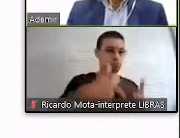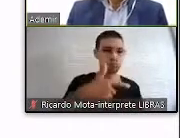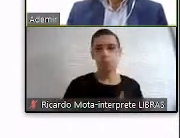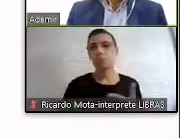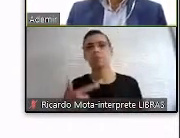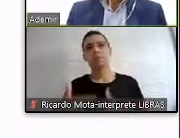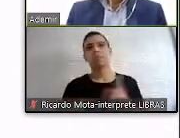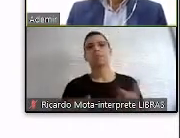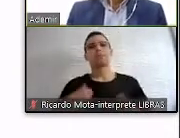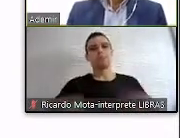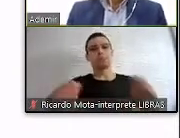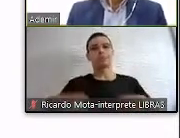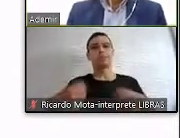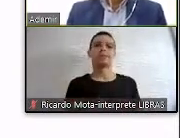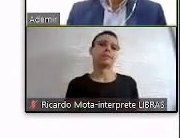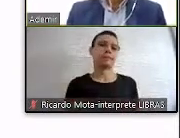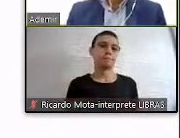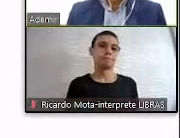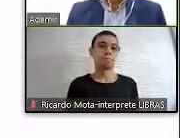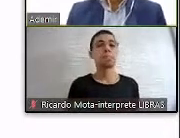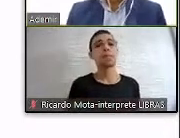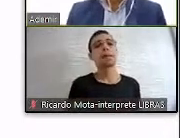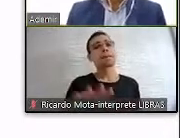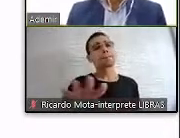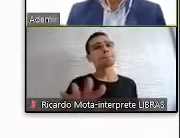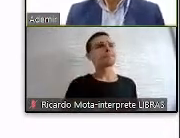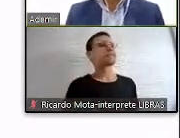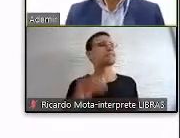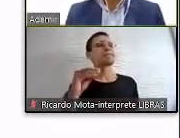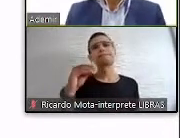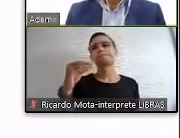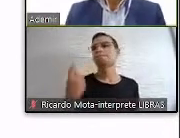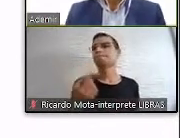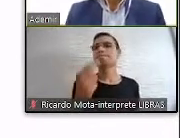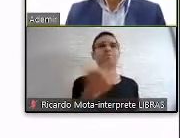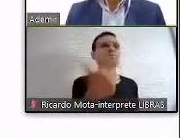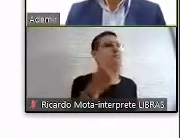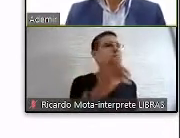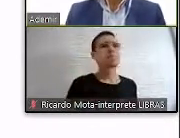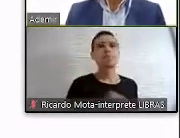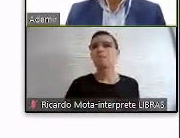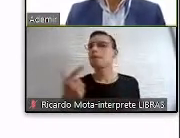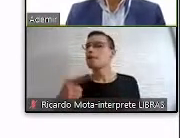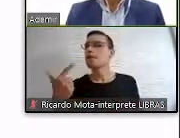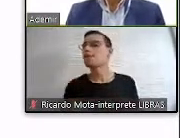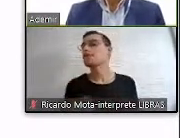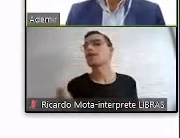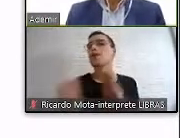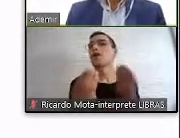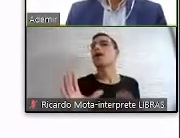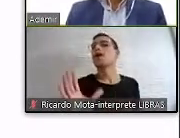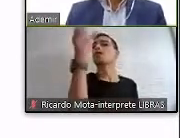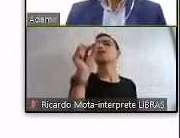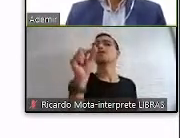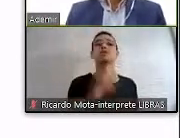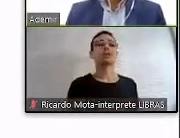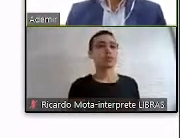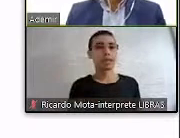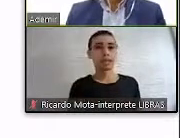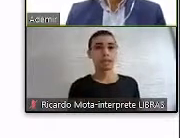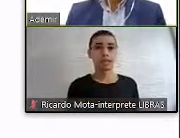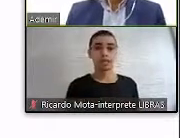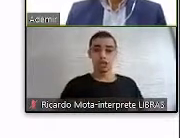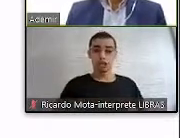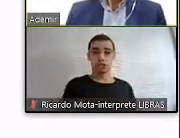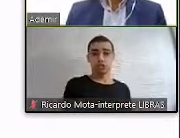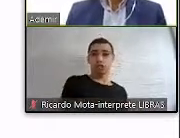A ausência da manutenção da instalação elétrica tem ocasionado incêndios, né, por